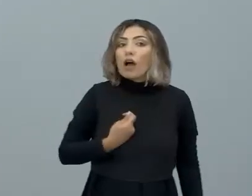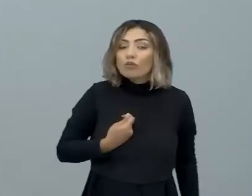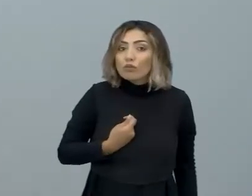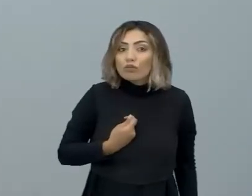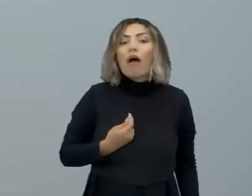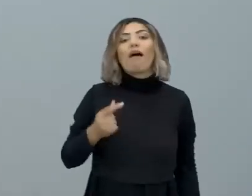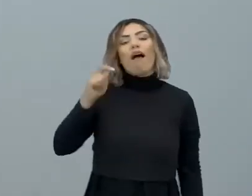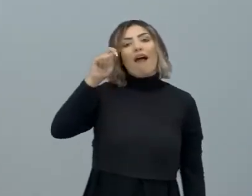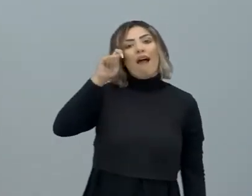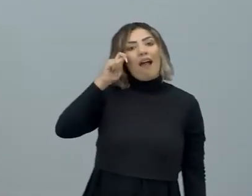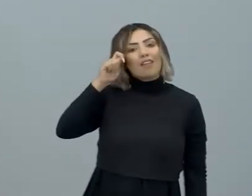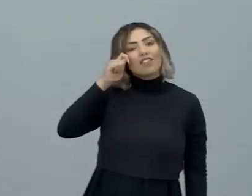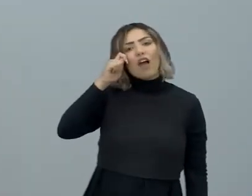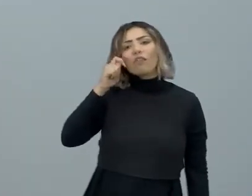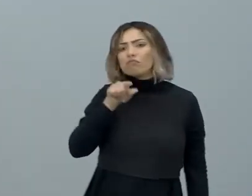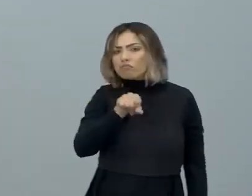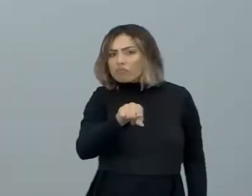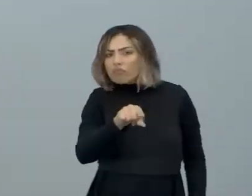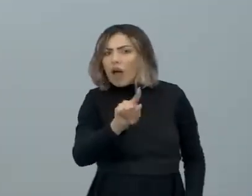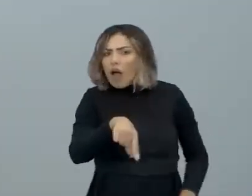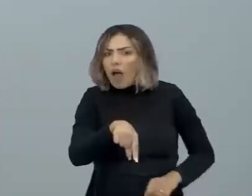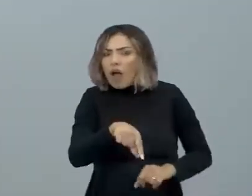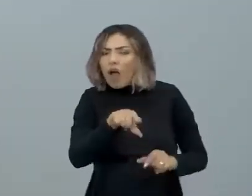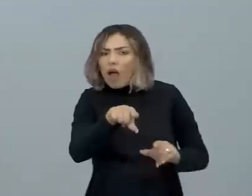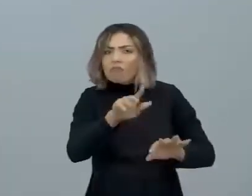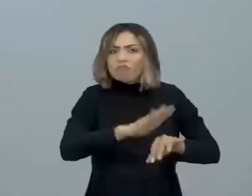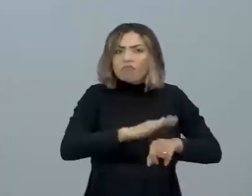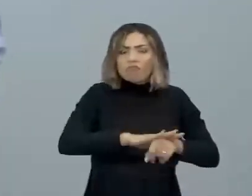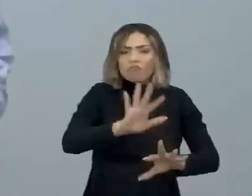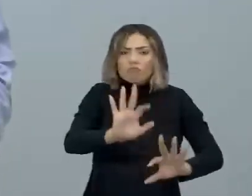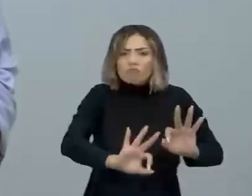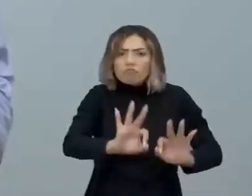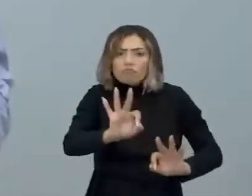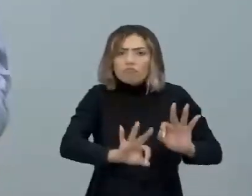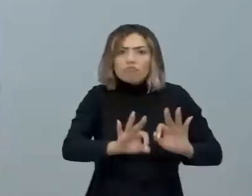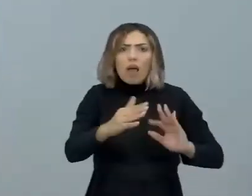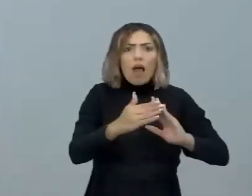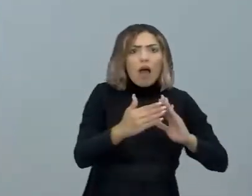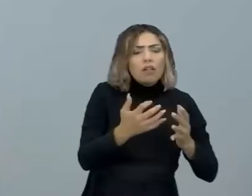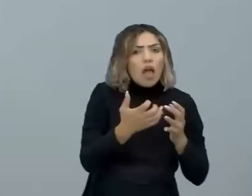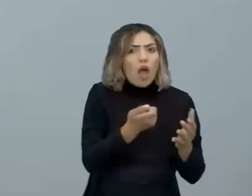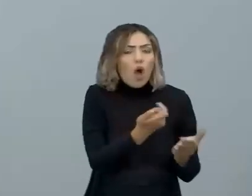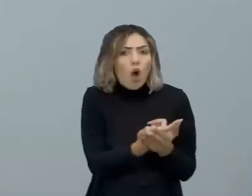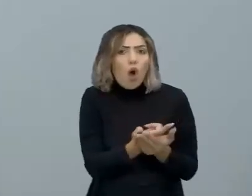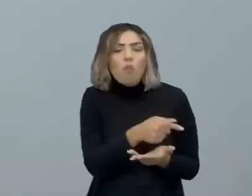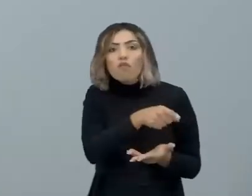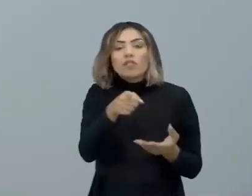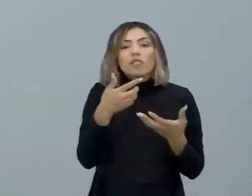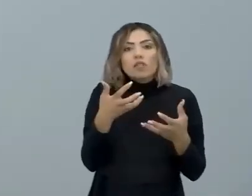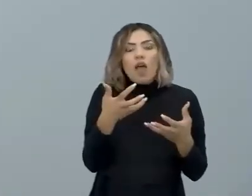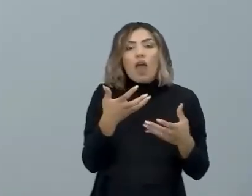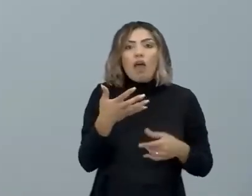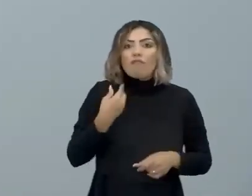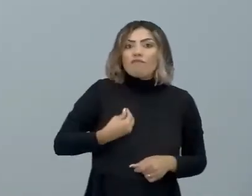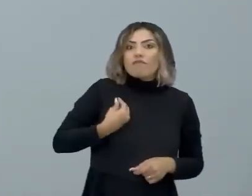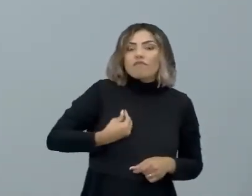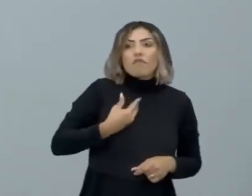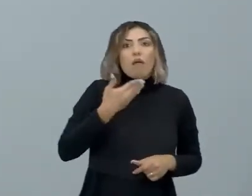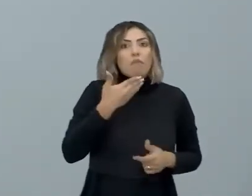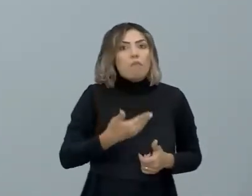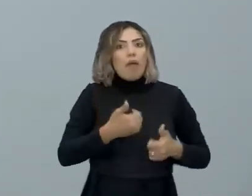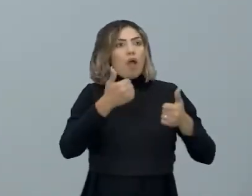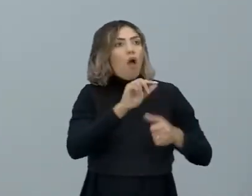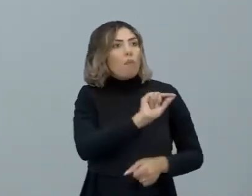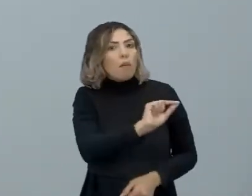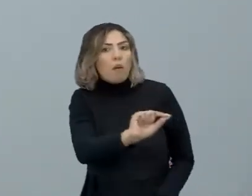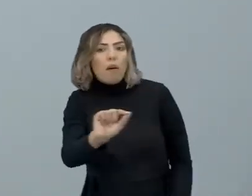que vai querer um projeto diferente, que vai facilitar a vida das pessoas,